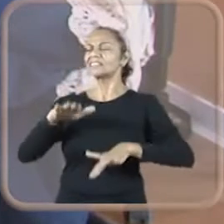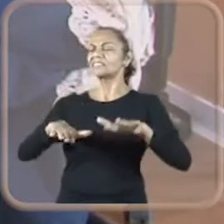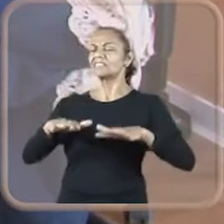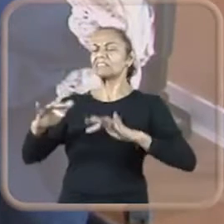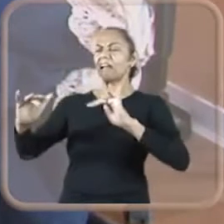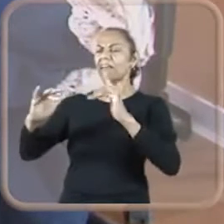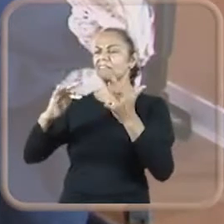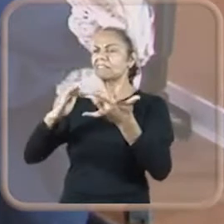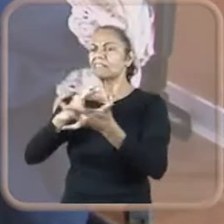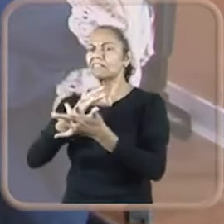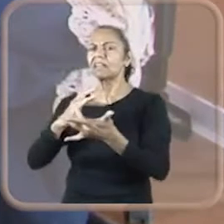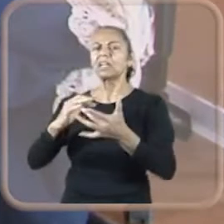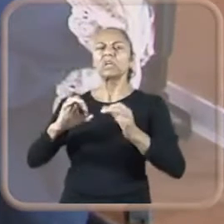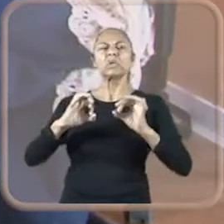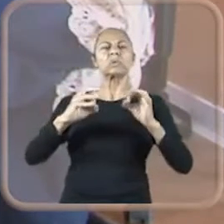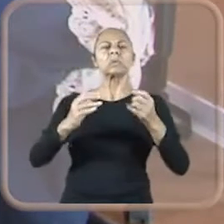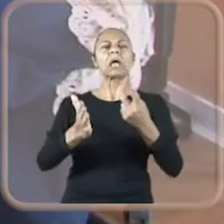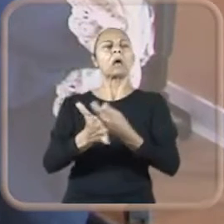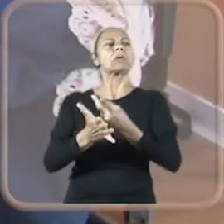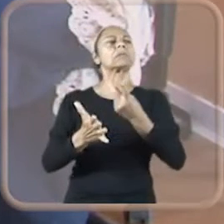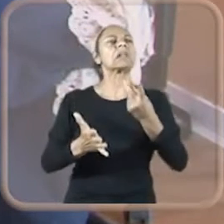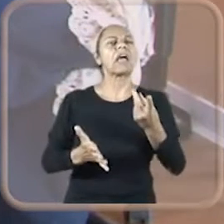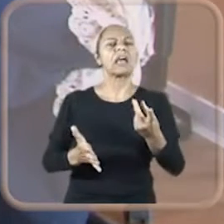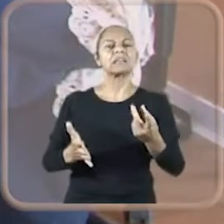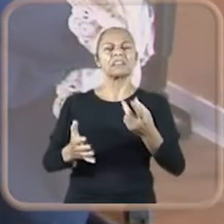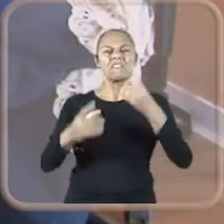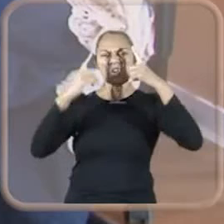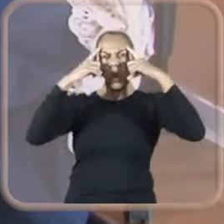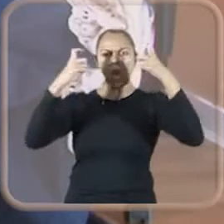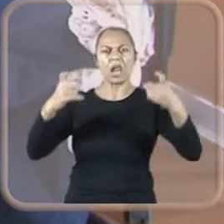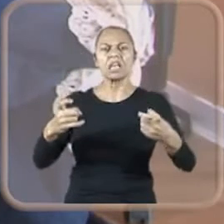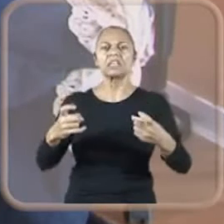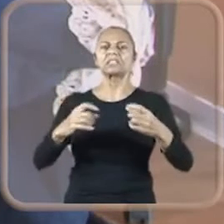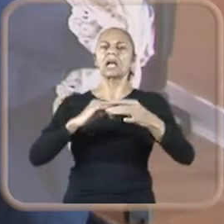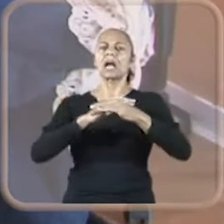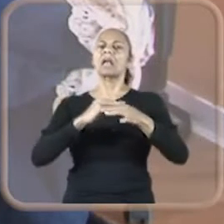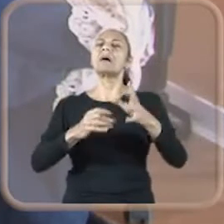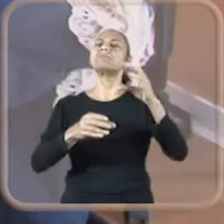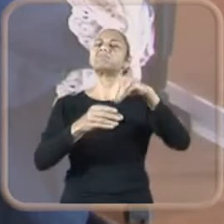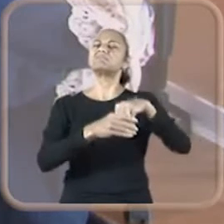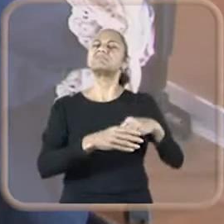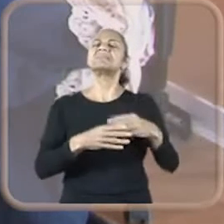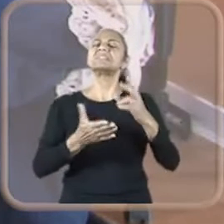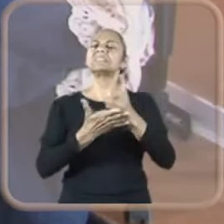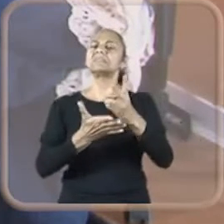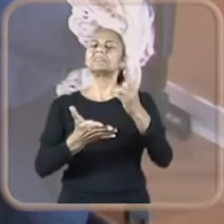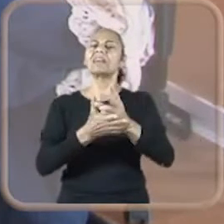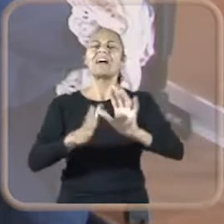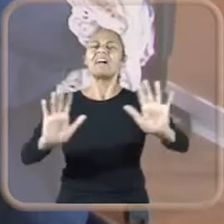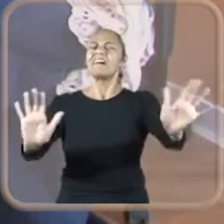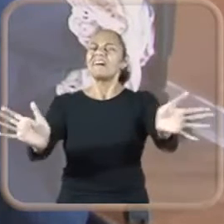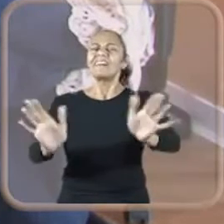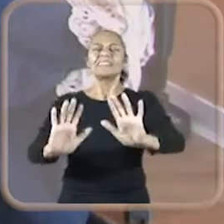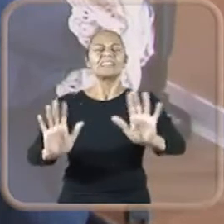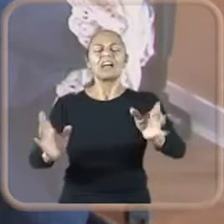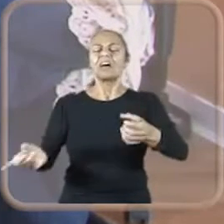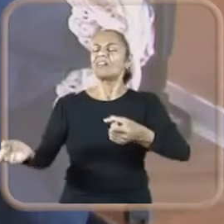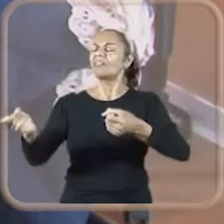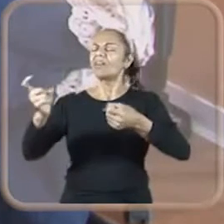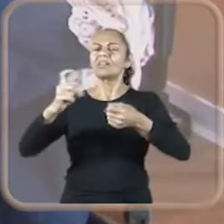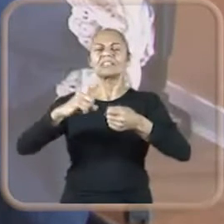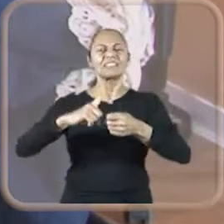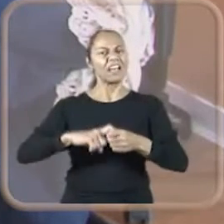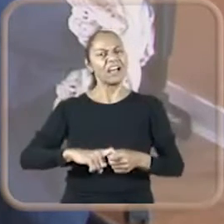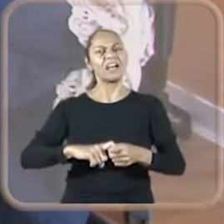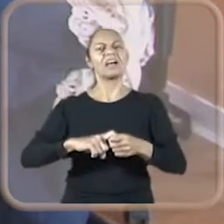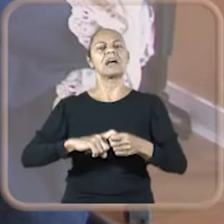com o prefeito, eu fico tão chateado quando nas redes sociais, tudo que acontece de ruim é em Cariacica que é assim, não,